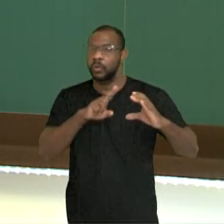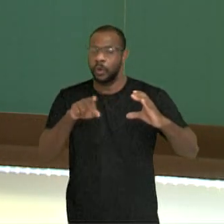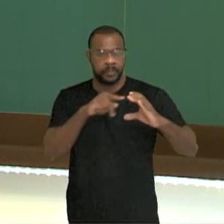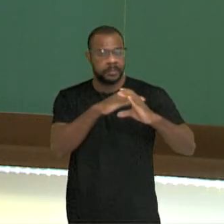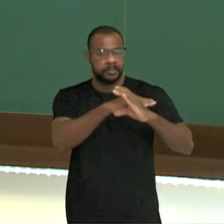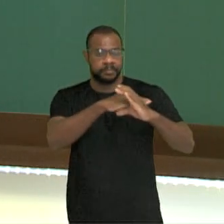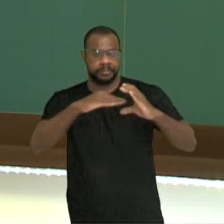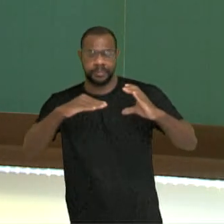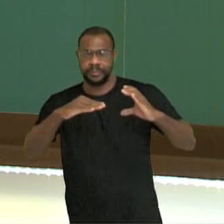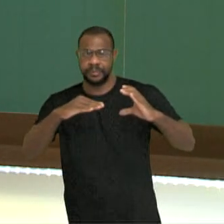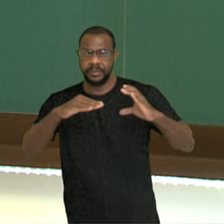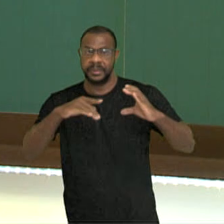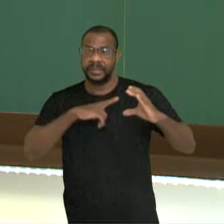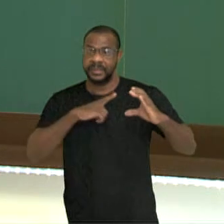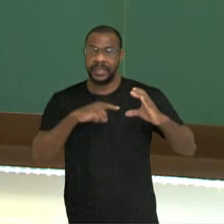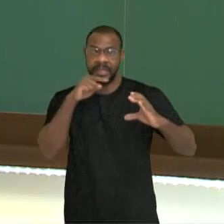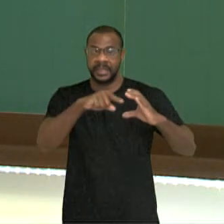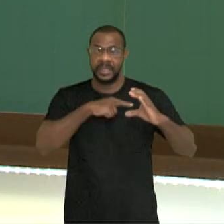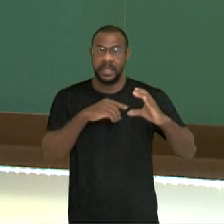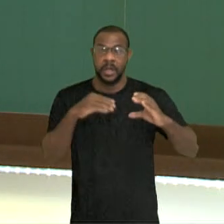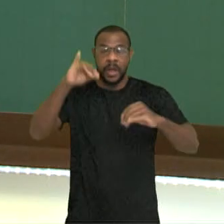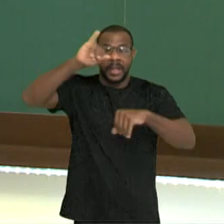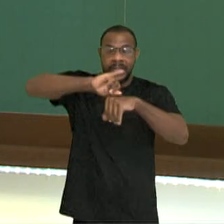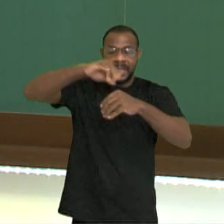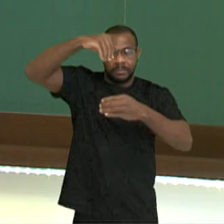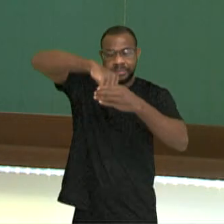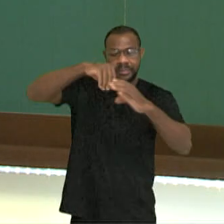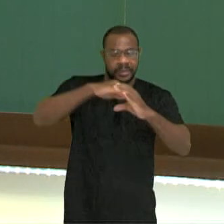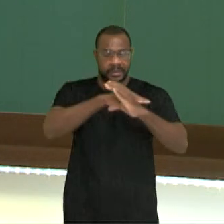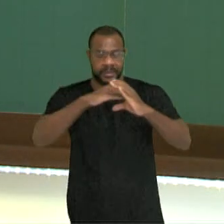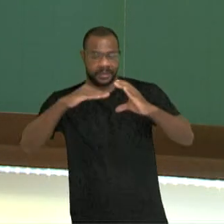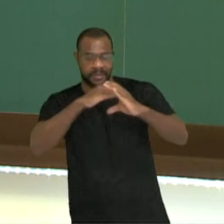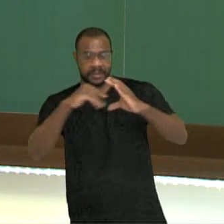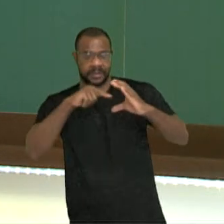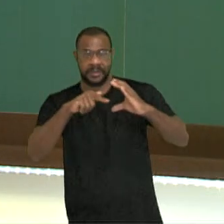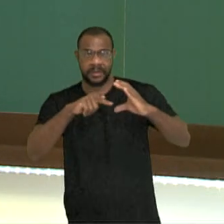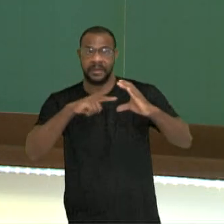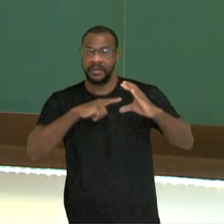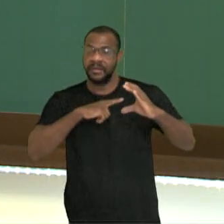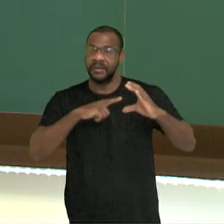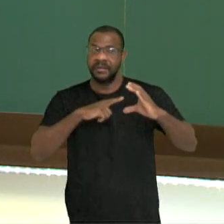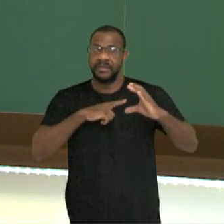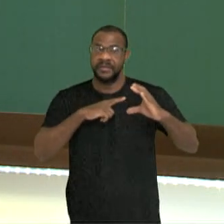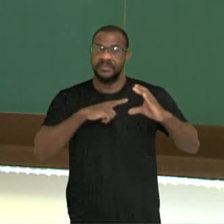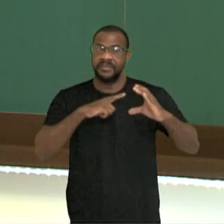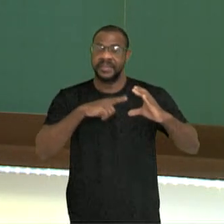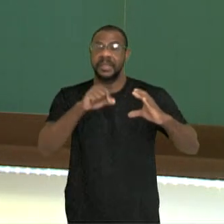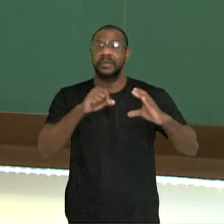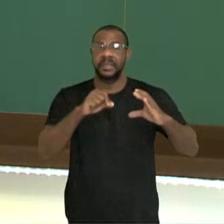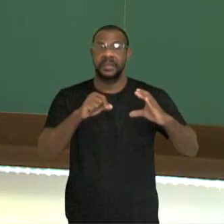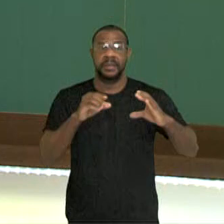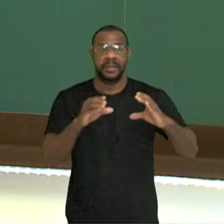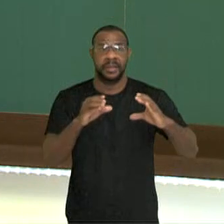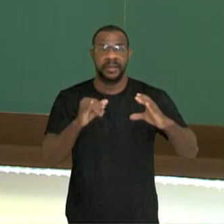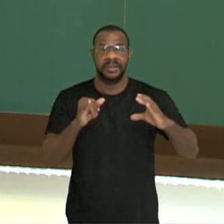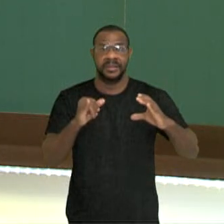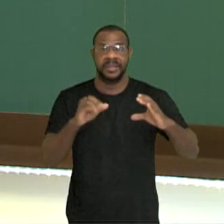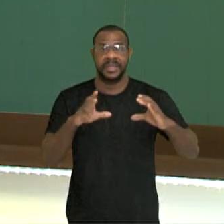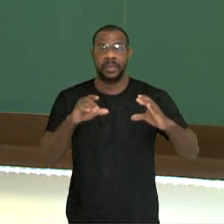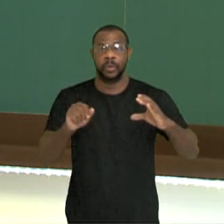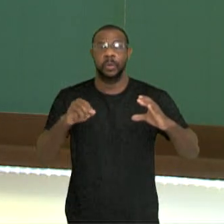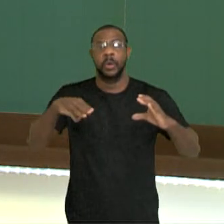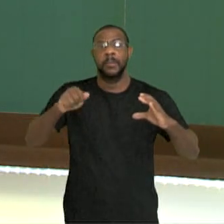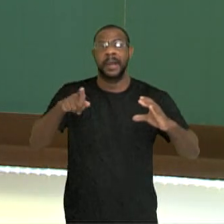quando tiver contido o centro da nossa esfera, vai ter o que a gente chama de círculo máximo. Como é que a gente calcula a área de